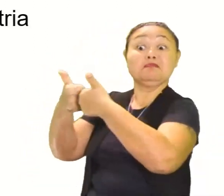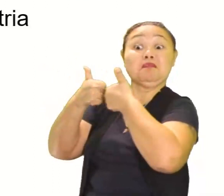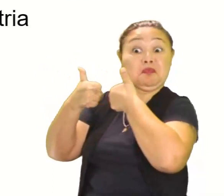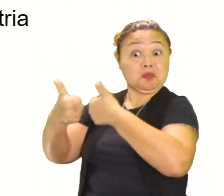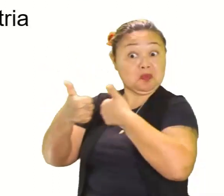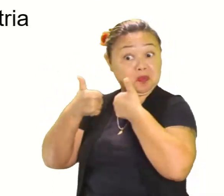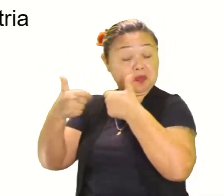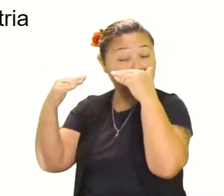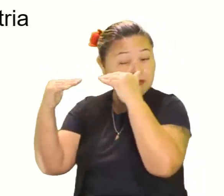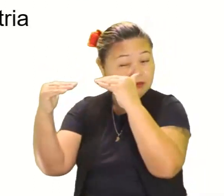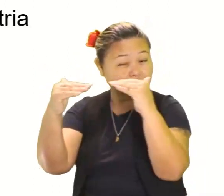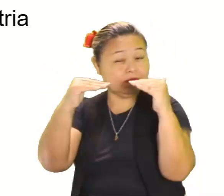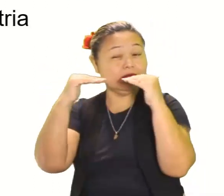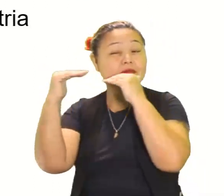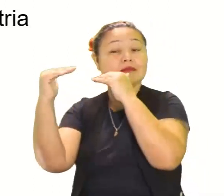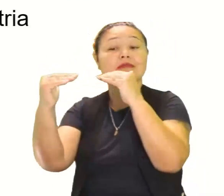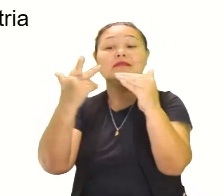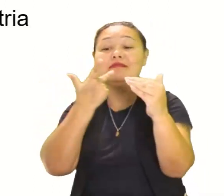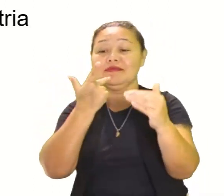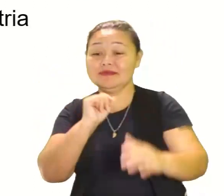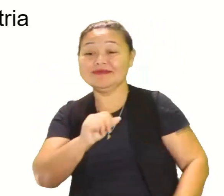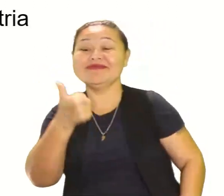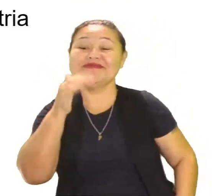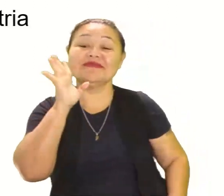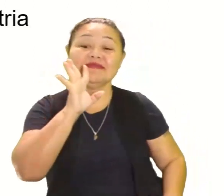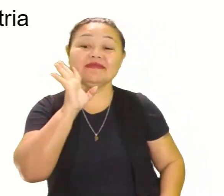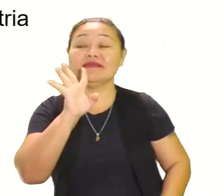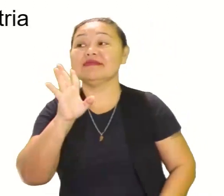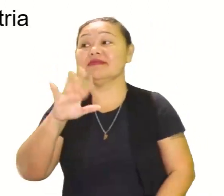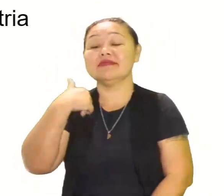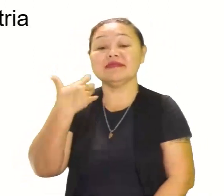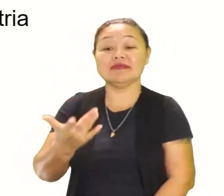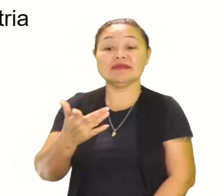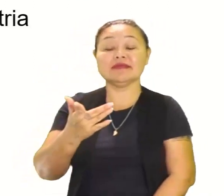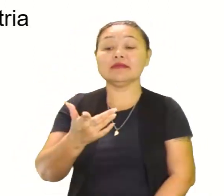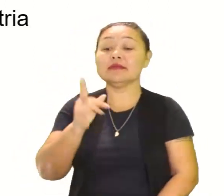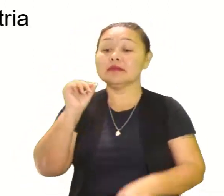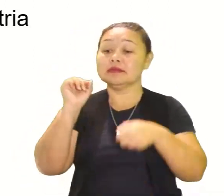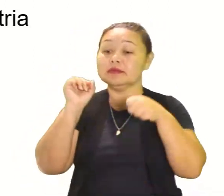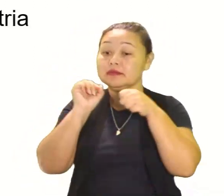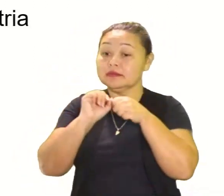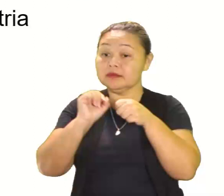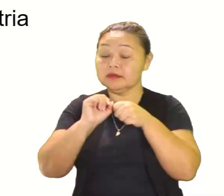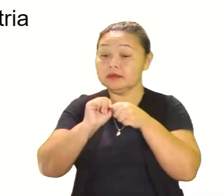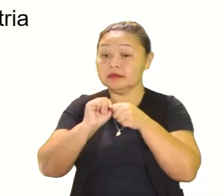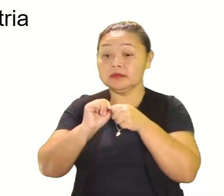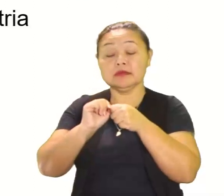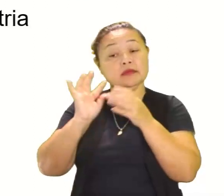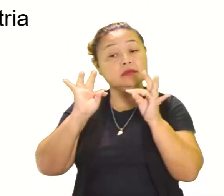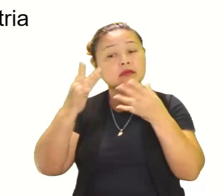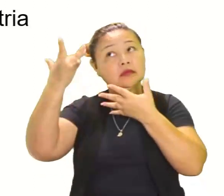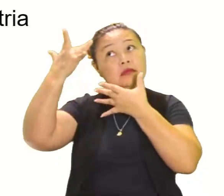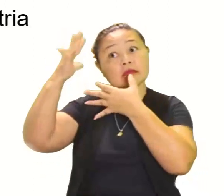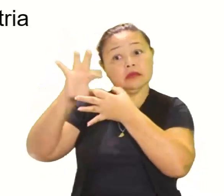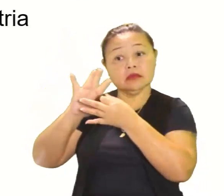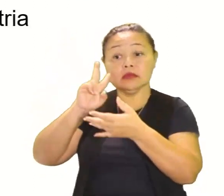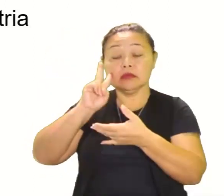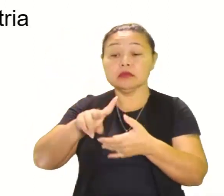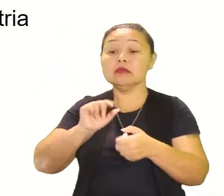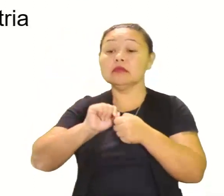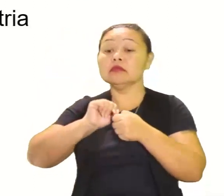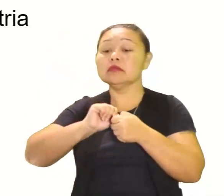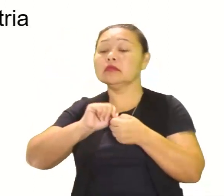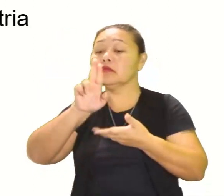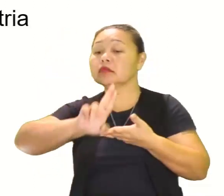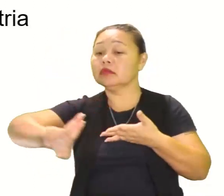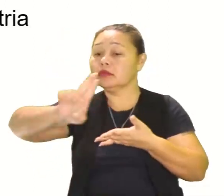2021? Ai, que sintonia! Olha aí que legal, né? E aí a gente vai fazer, podemos fazer pelo raciocínio lógico, mas também